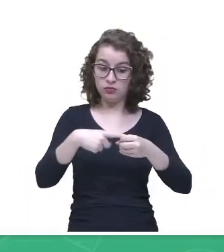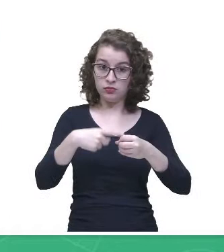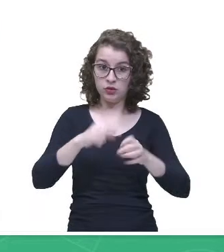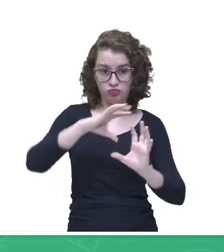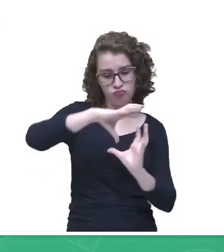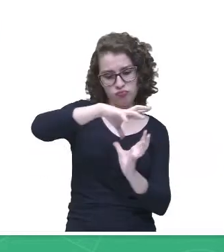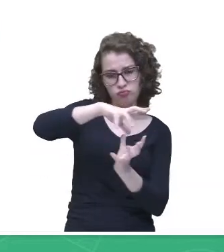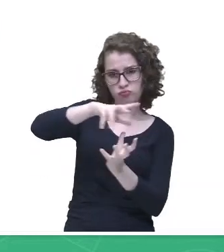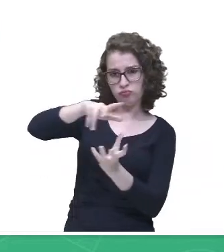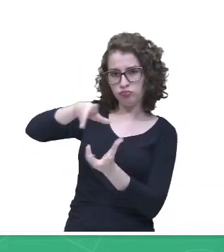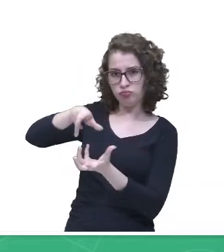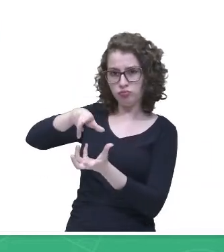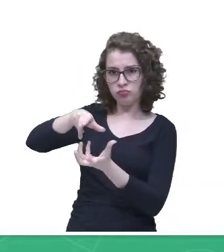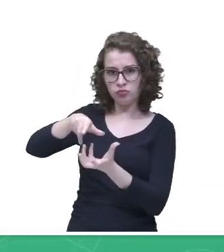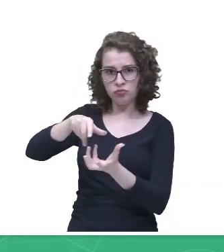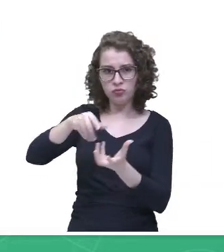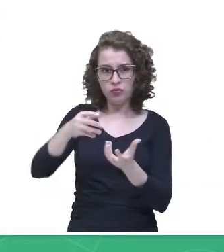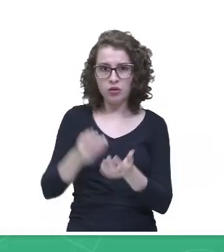ela vai